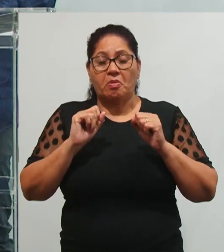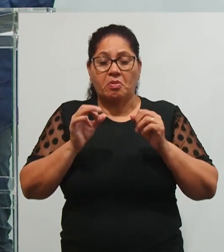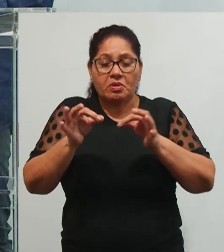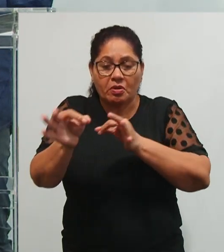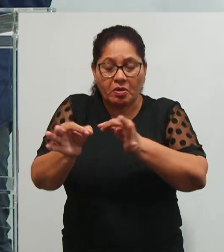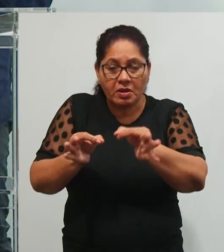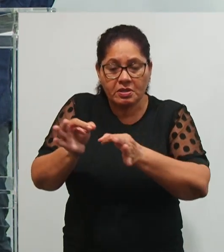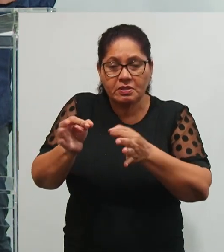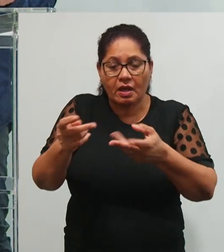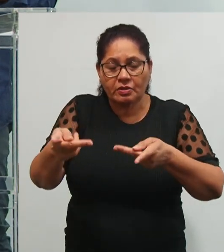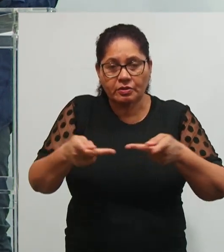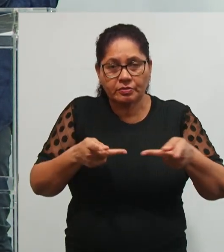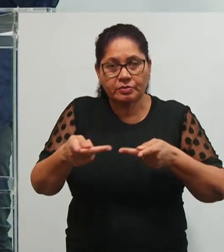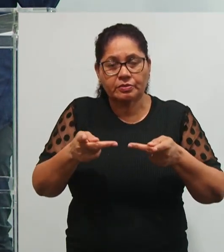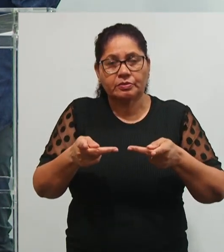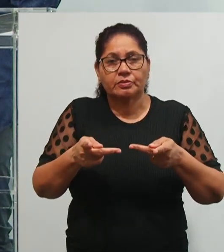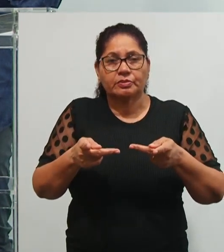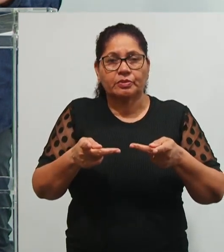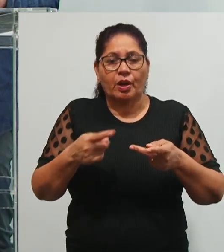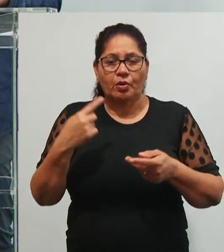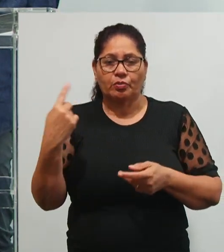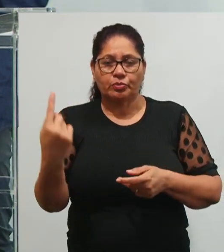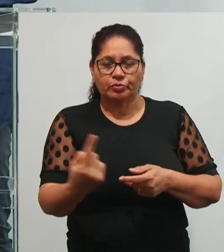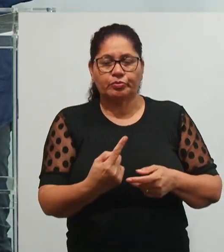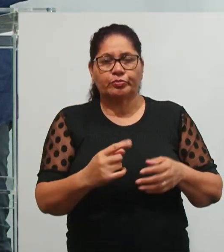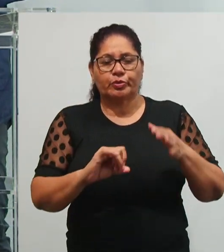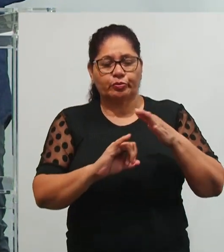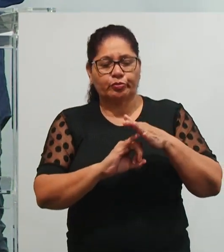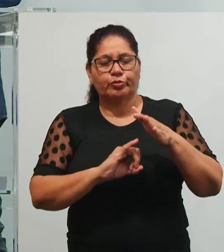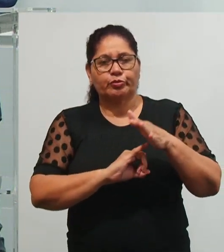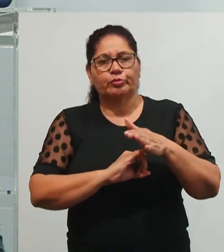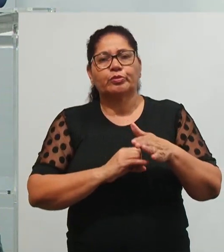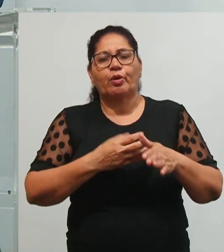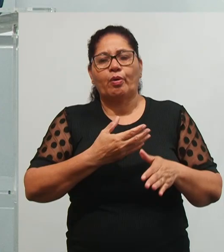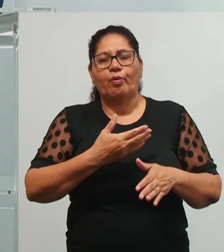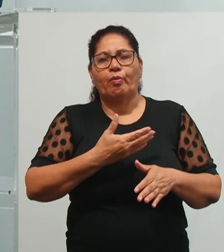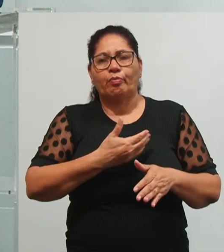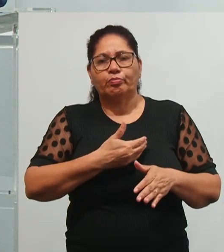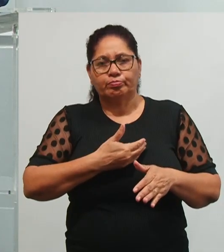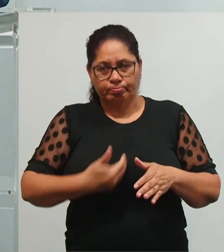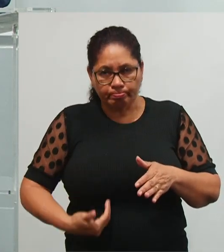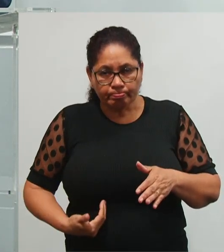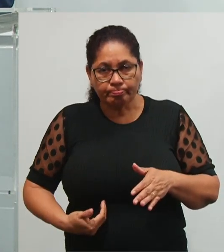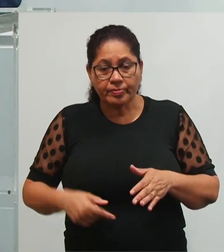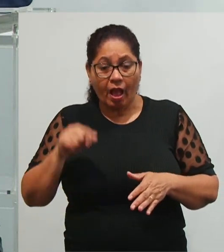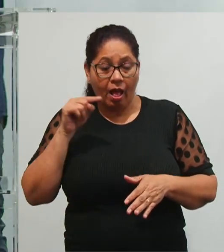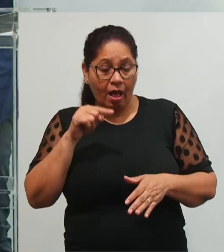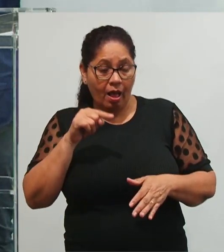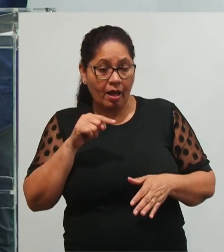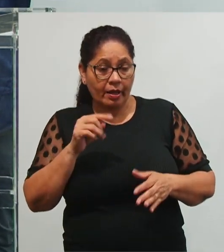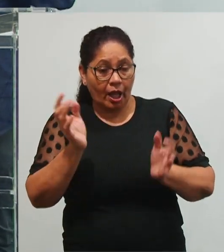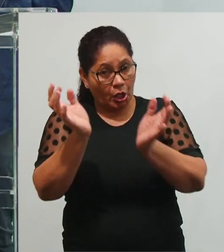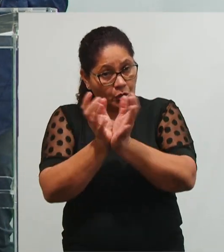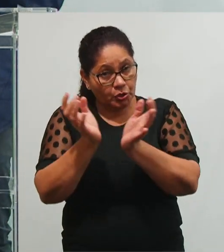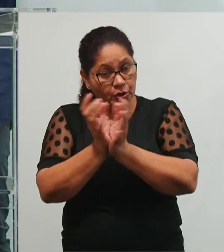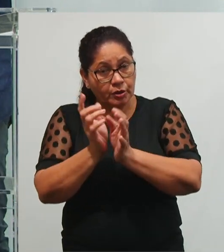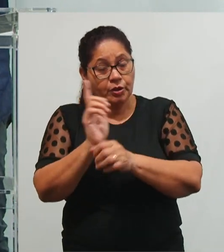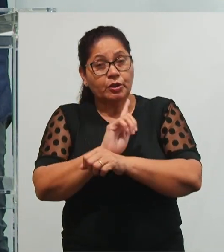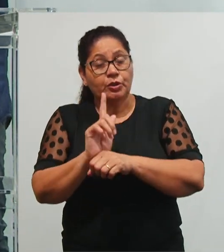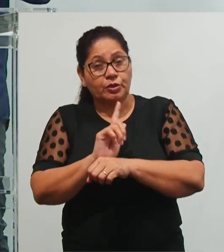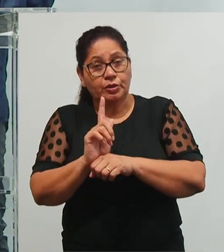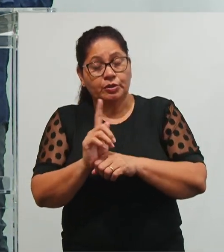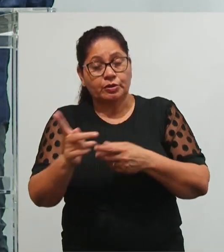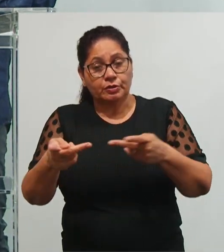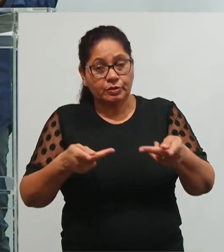possam elaborar os seus projetos e submeter a uma instituição pública. Talvez aquela em que a gente faz parte